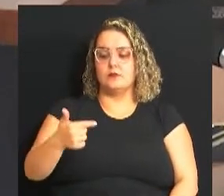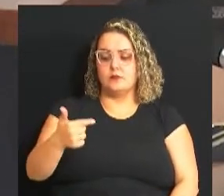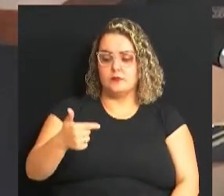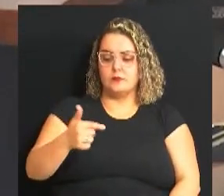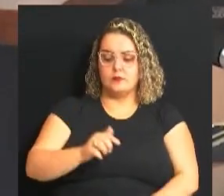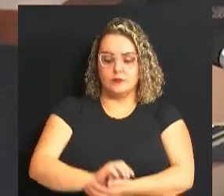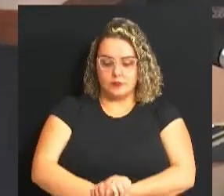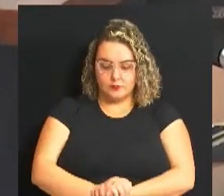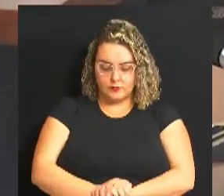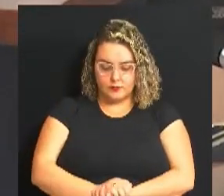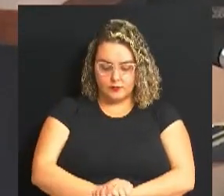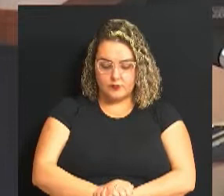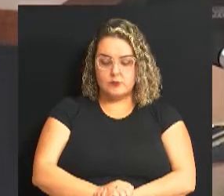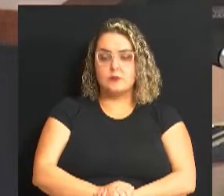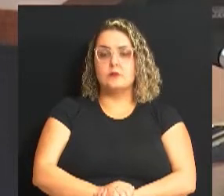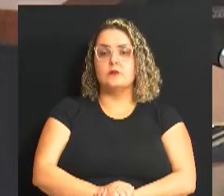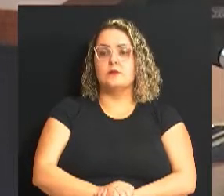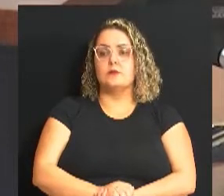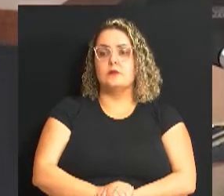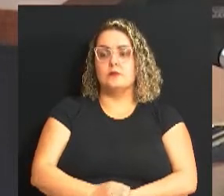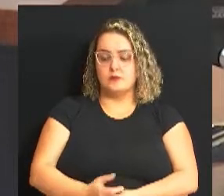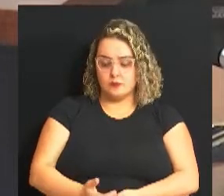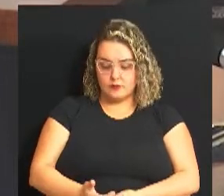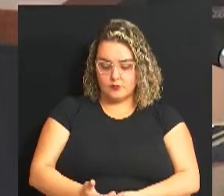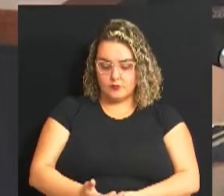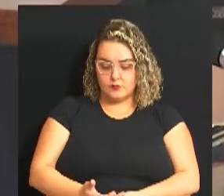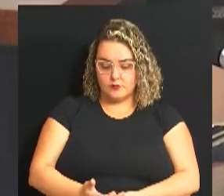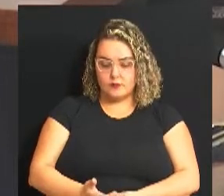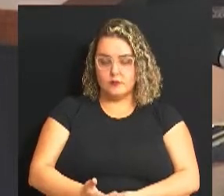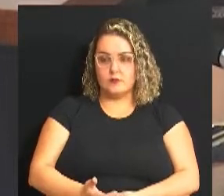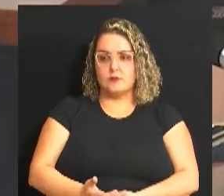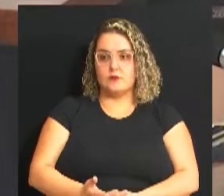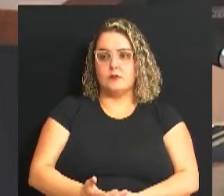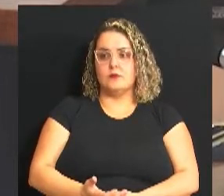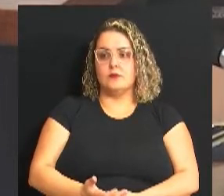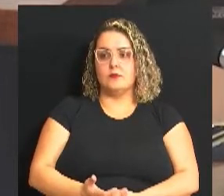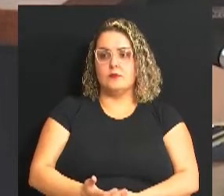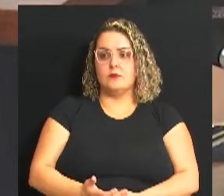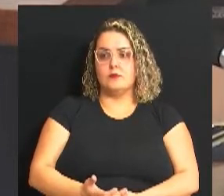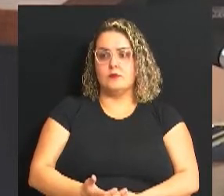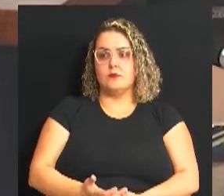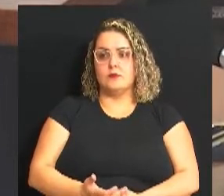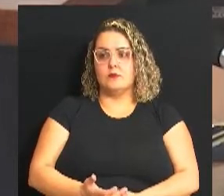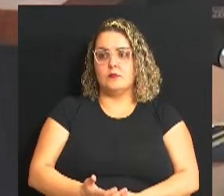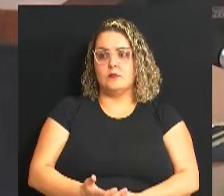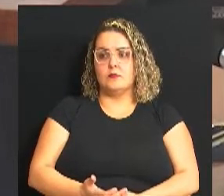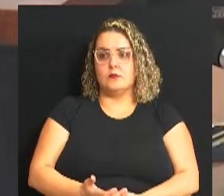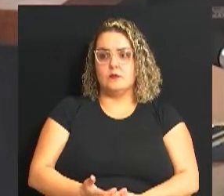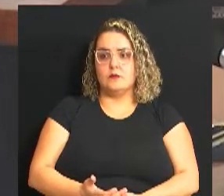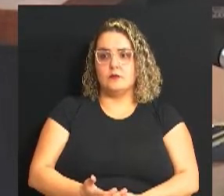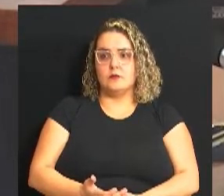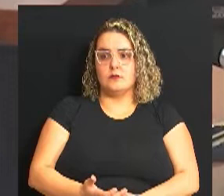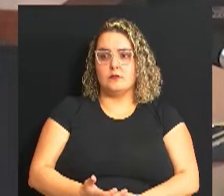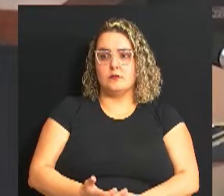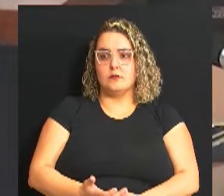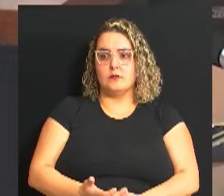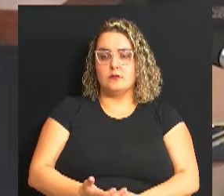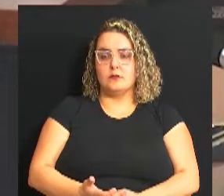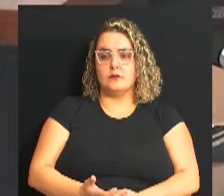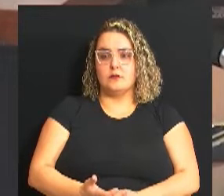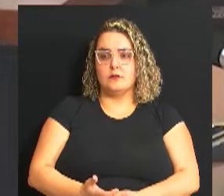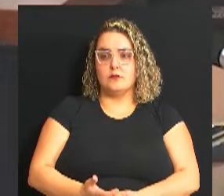Eu gostaria de esclarecer a todos que a dinâmica desta